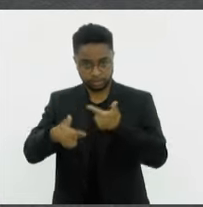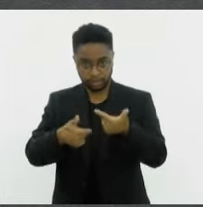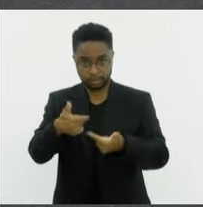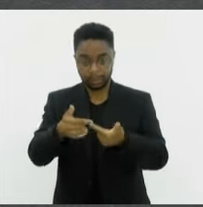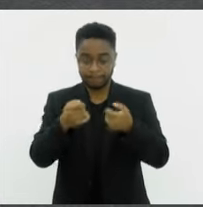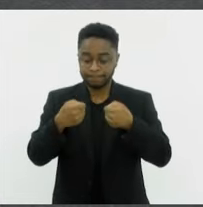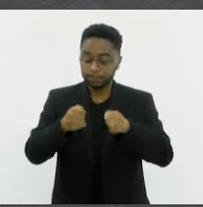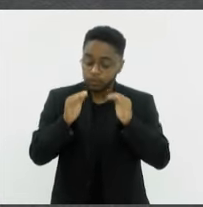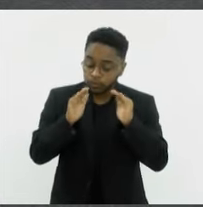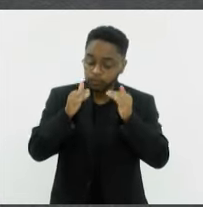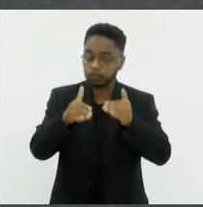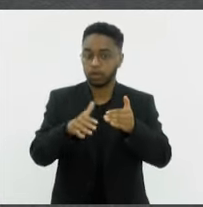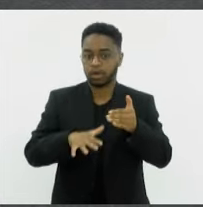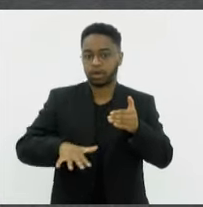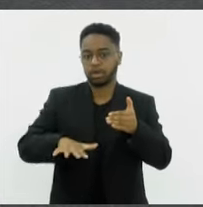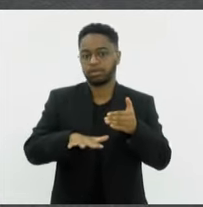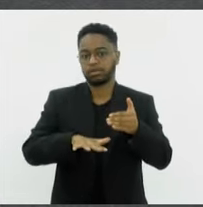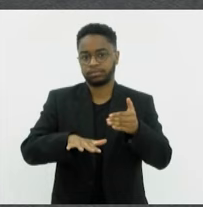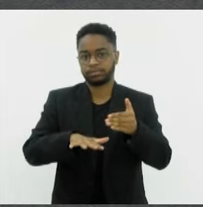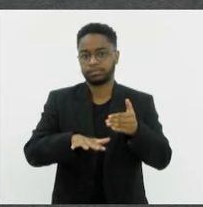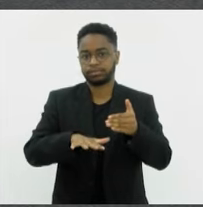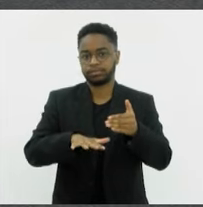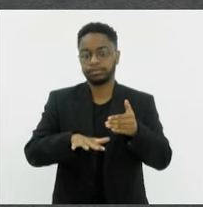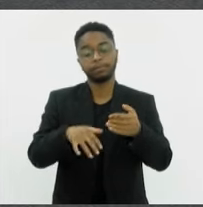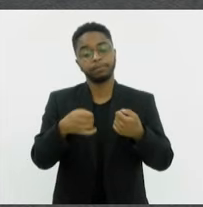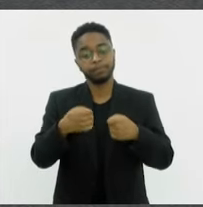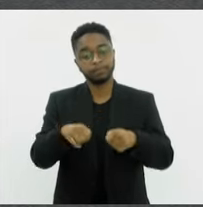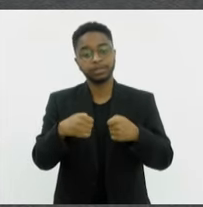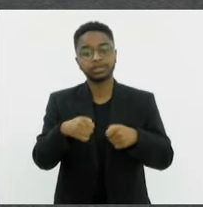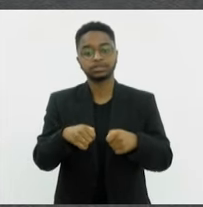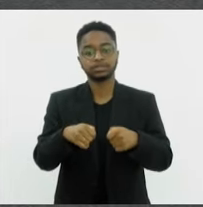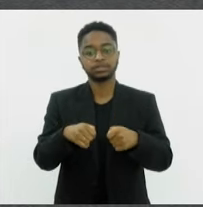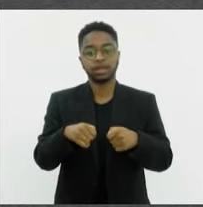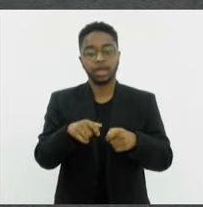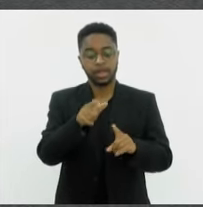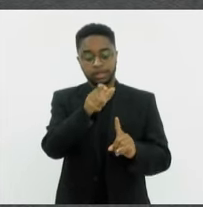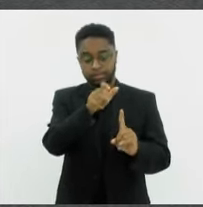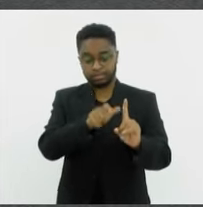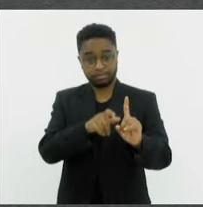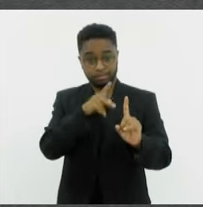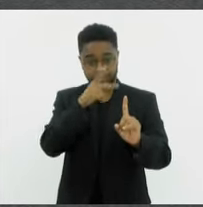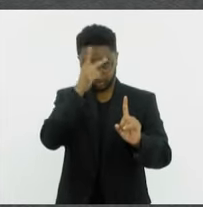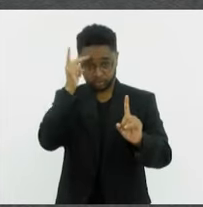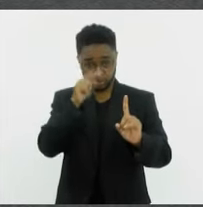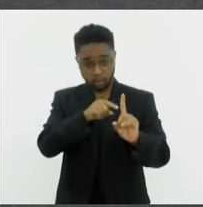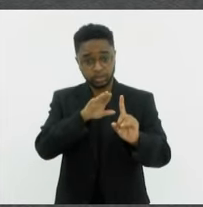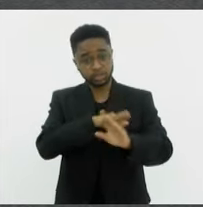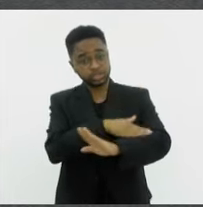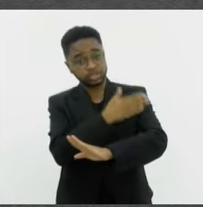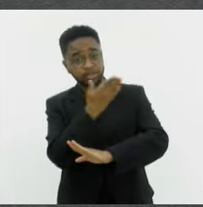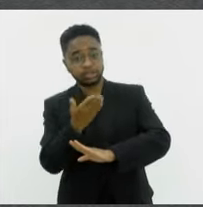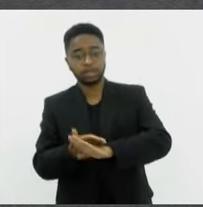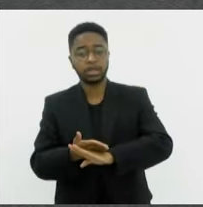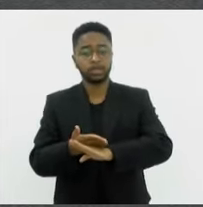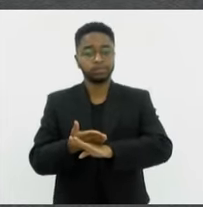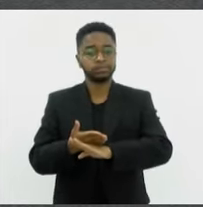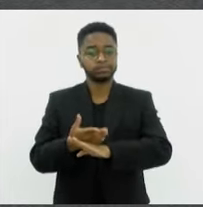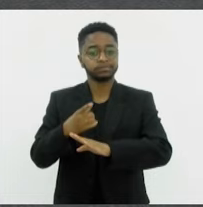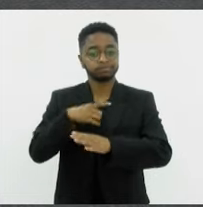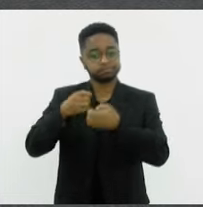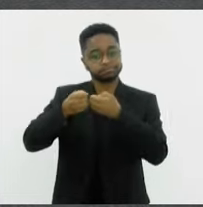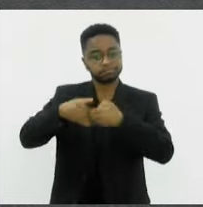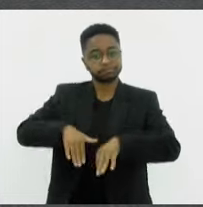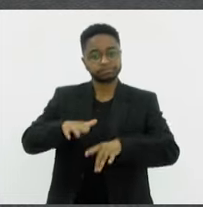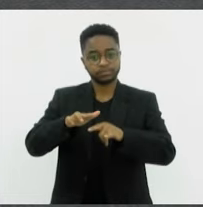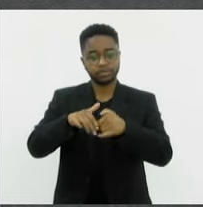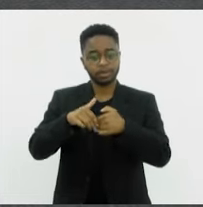foque esse segmento que tem uma sobreexposição para essas poluições. É claro que